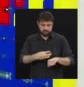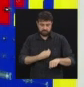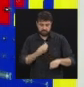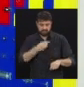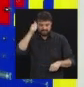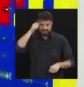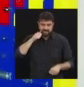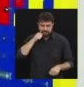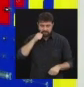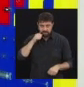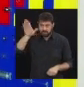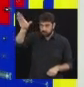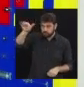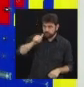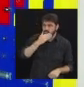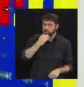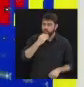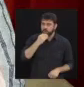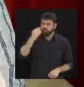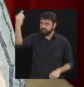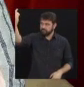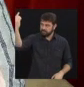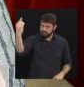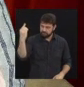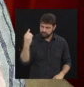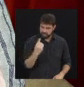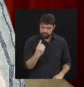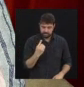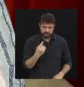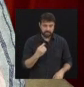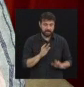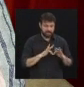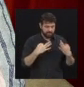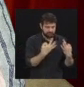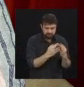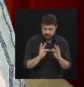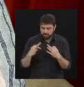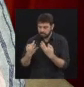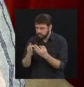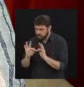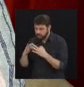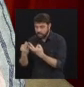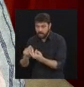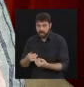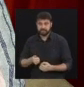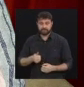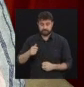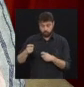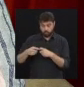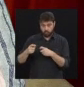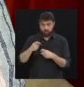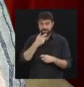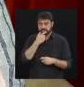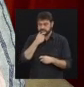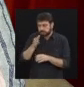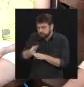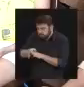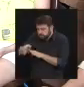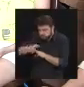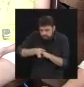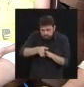na Amanda, trouxemos ele para cá, né, para que também orientasse outras famílias, né. E nessa busca também